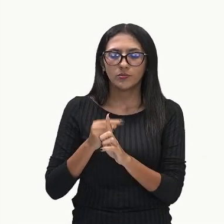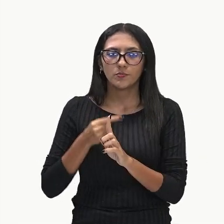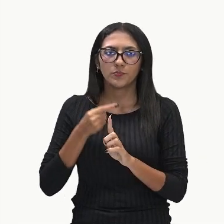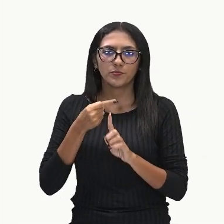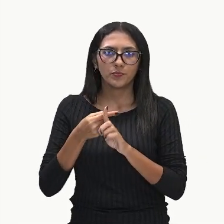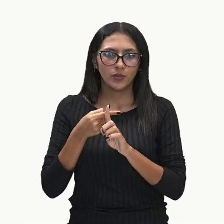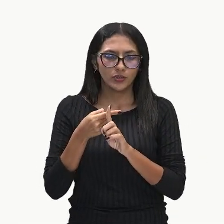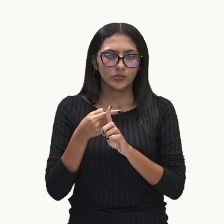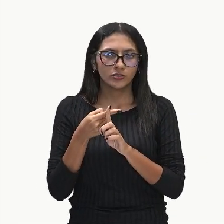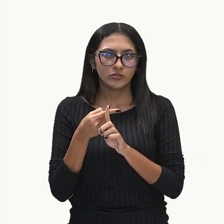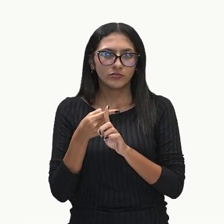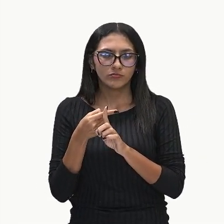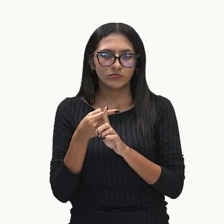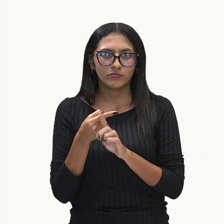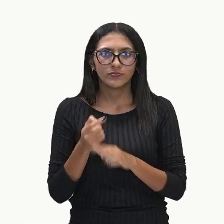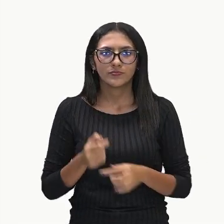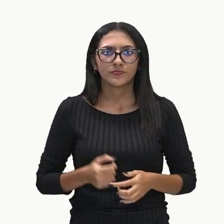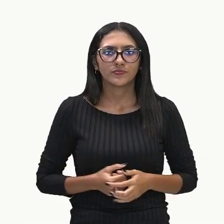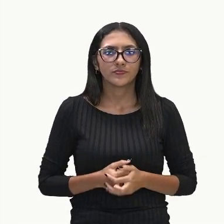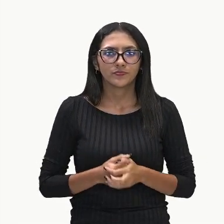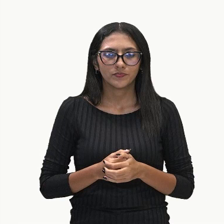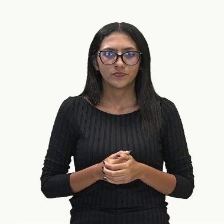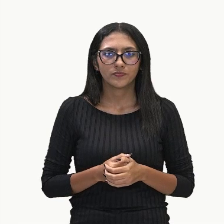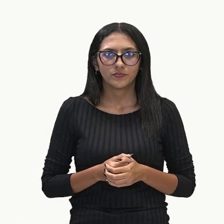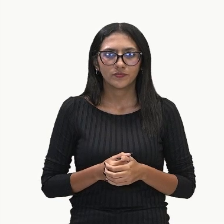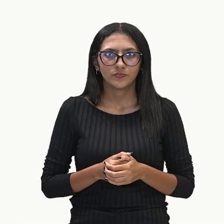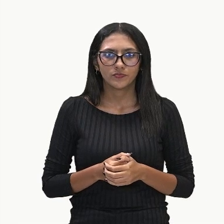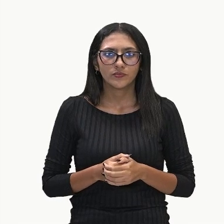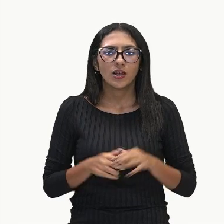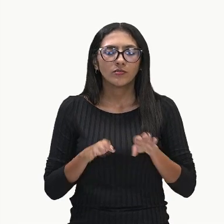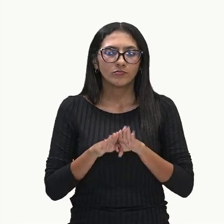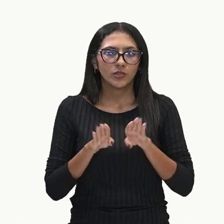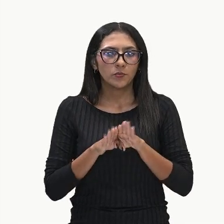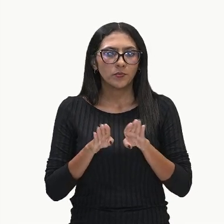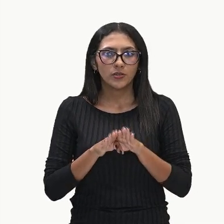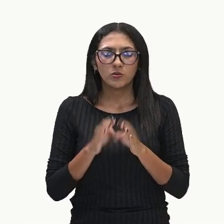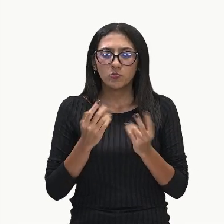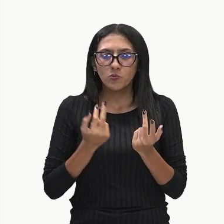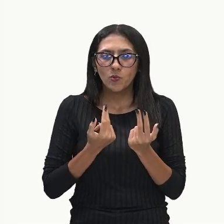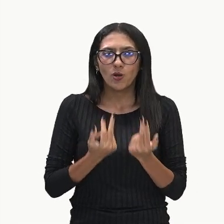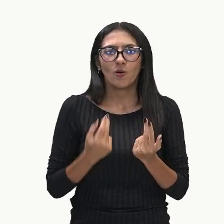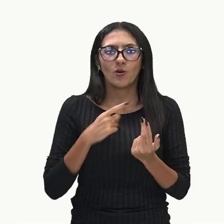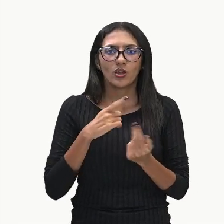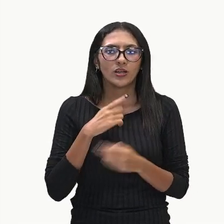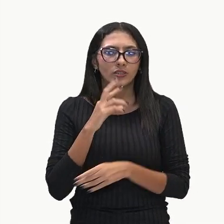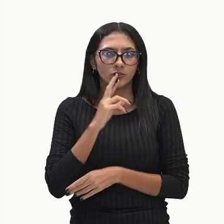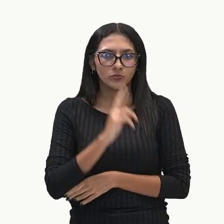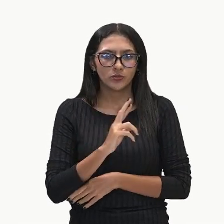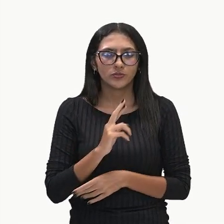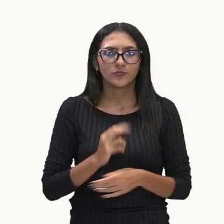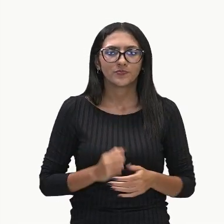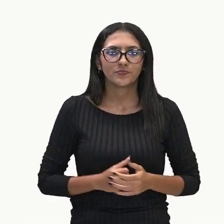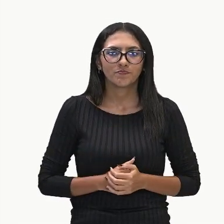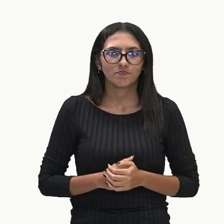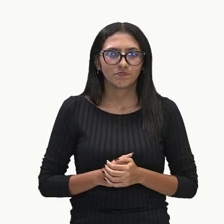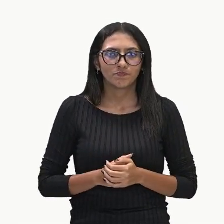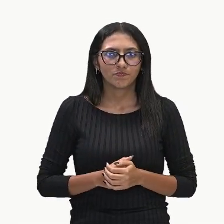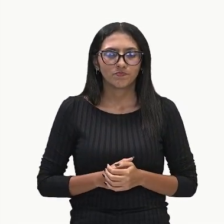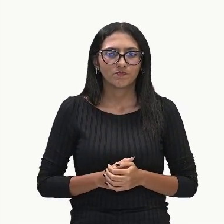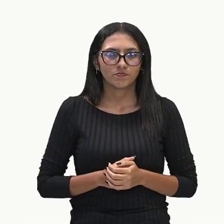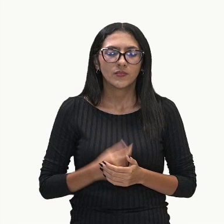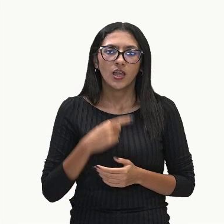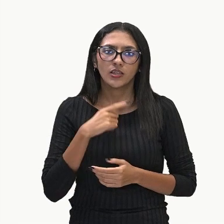aqui mais 5 e você chega no mesmo resultado. Pronto. Apresentei aí para você